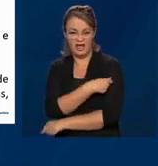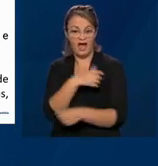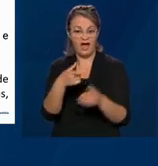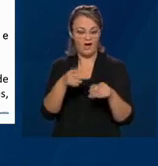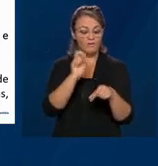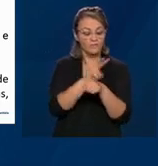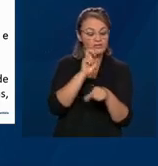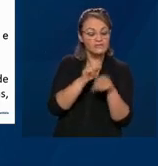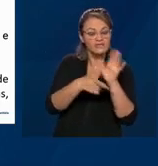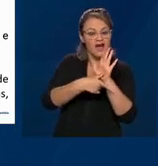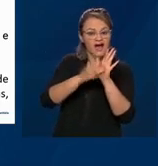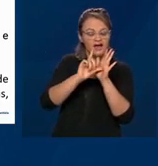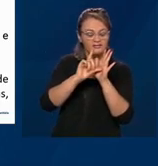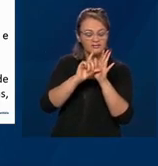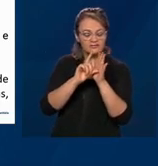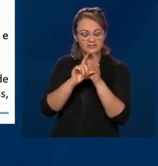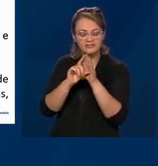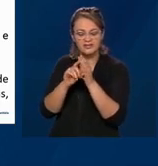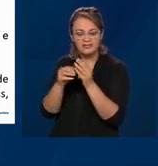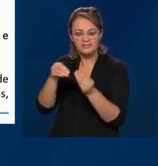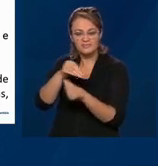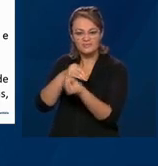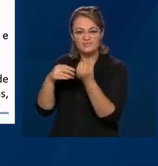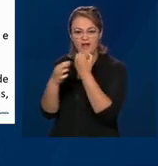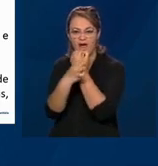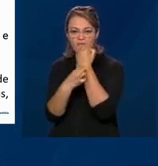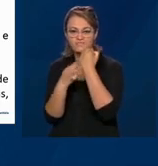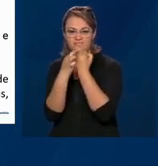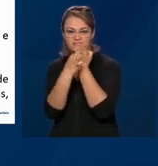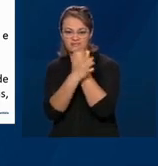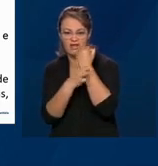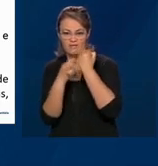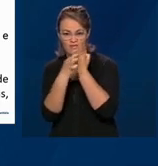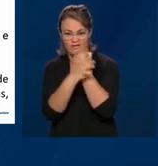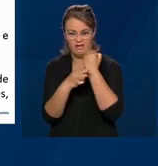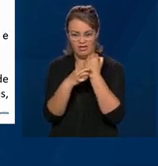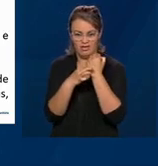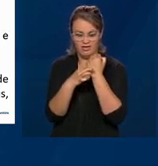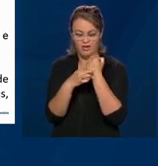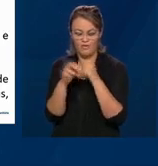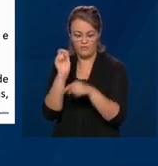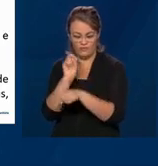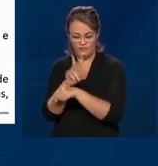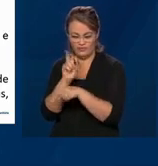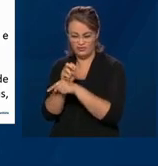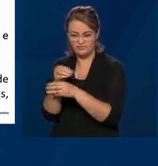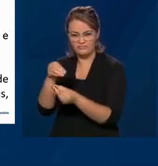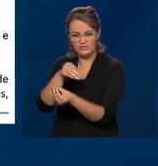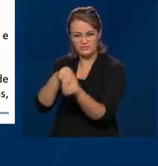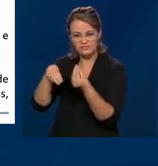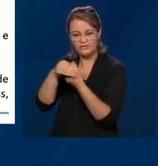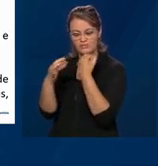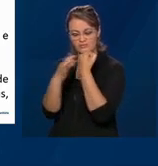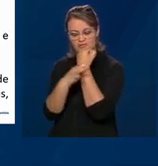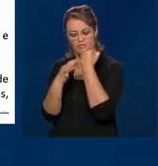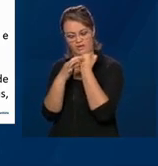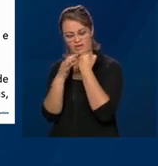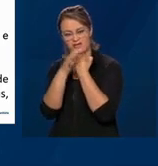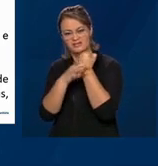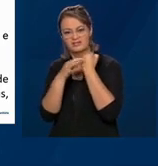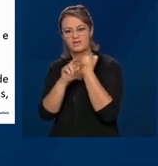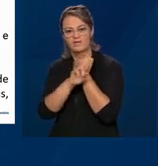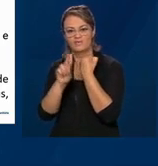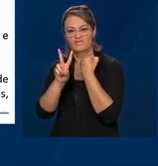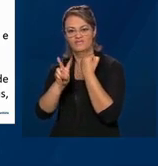ser cultivado em células. Ele é inoculado num banco de células, a gente chama essa célula de células